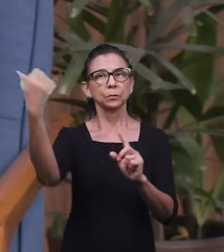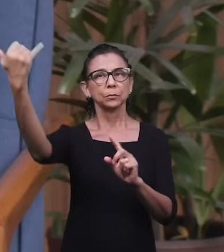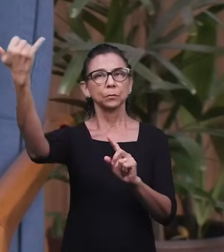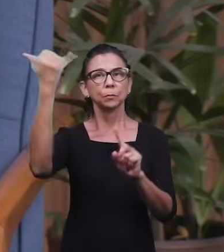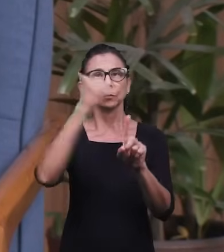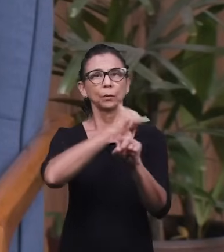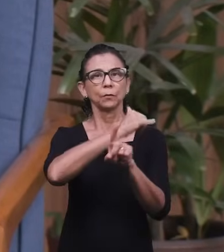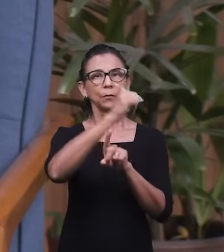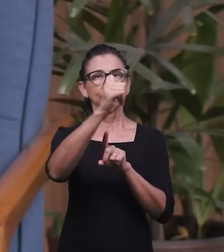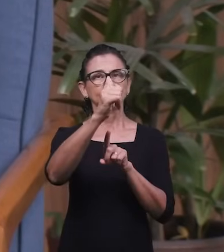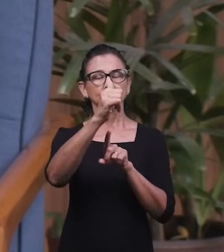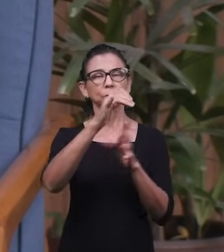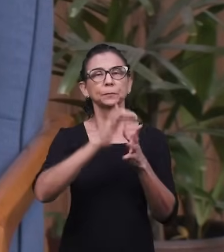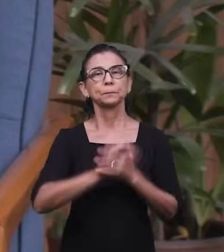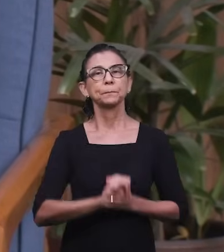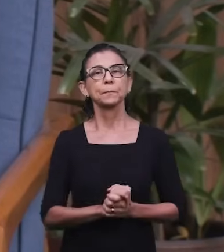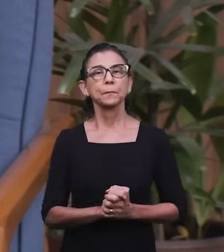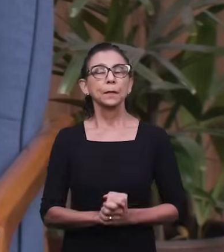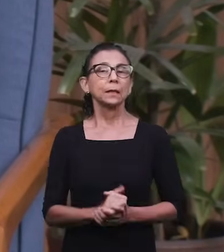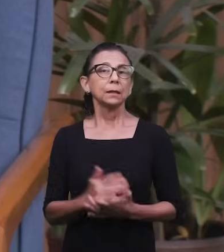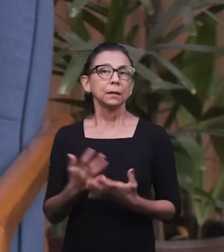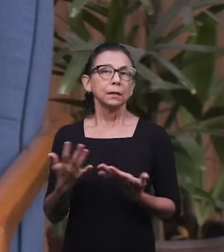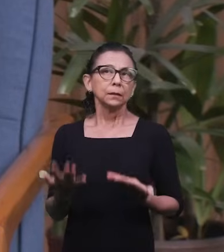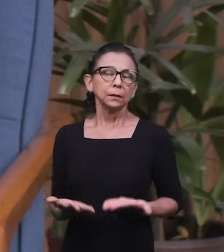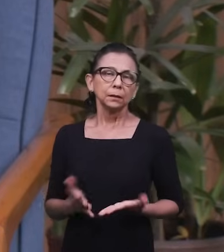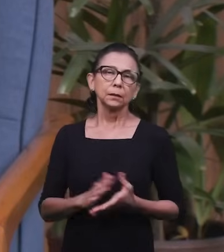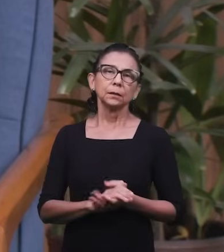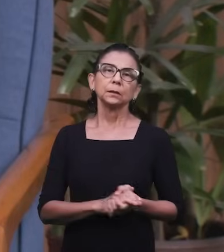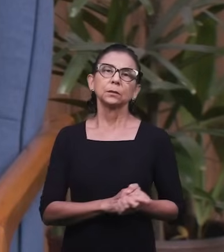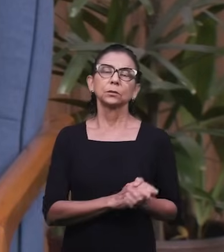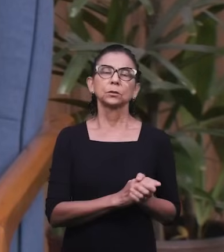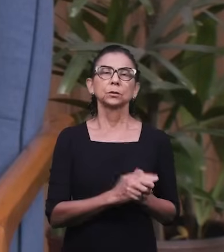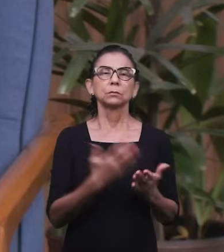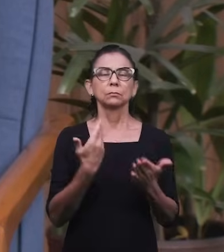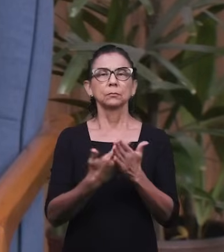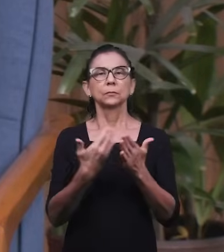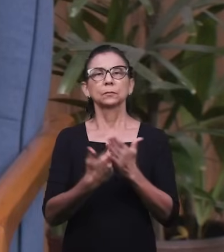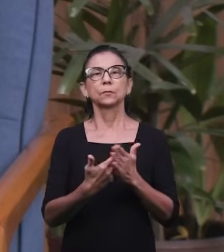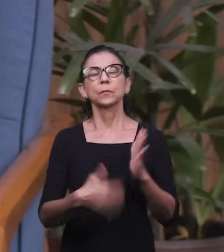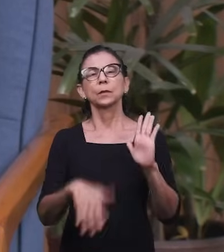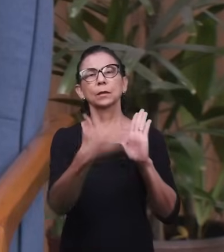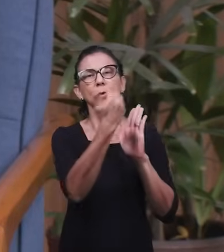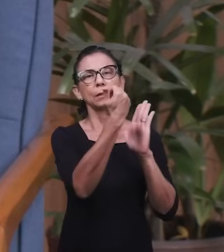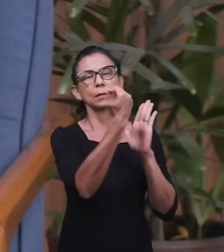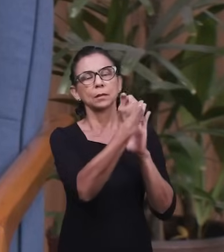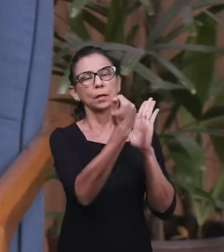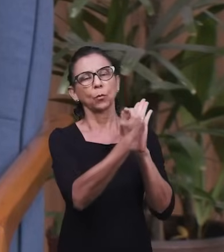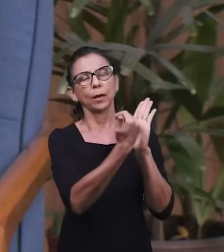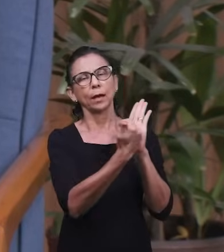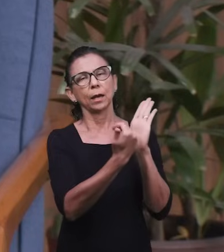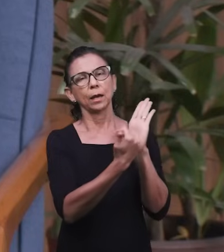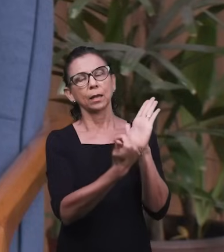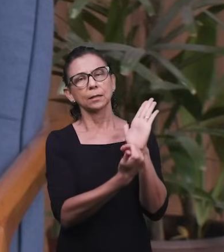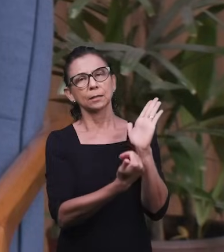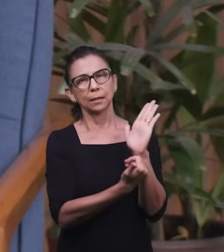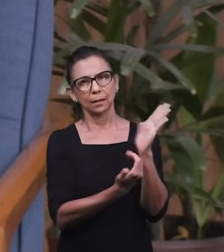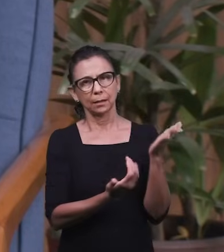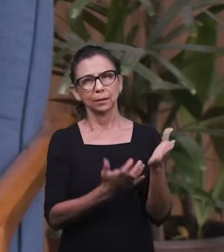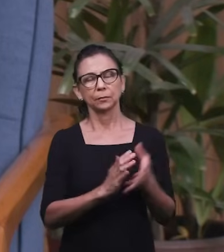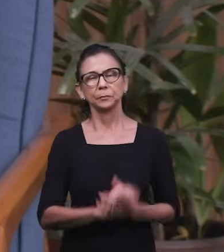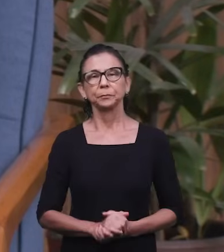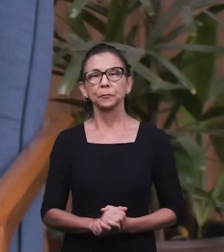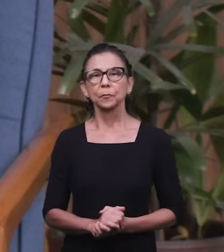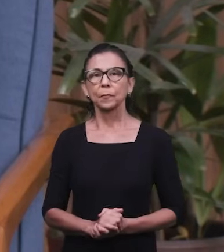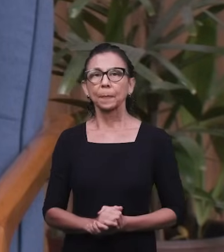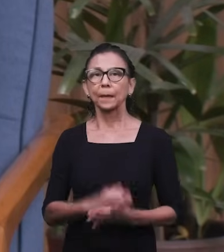certo? Esse foi o foco. E a gente vinha numa sequência de estudo, voltando a EBD, do livro de Cantares de